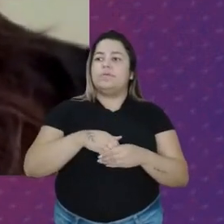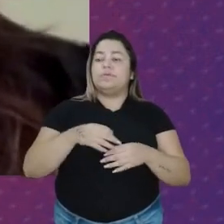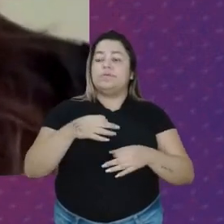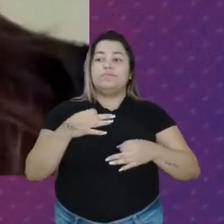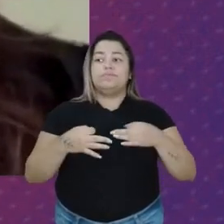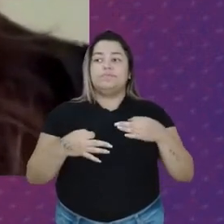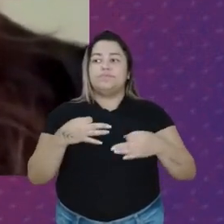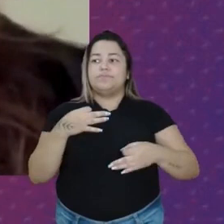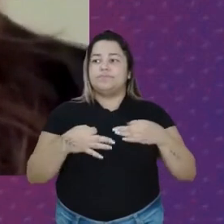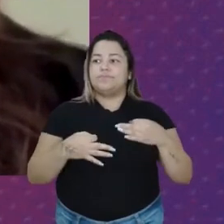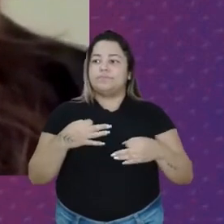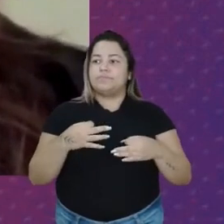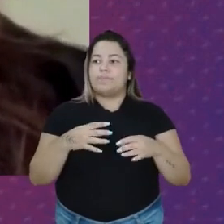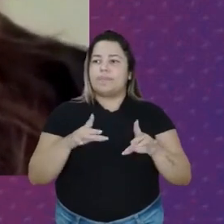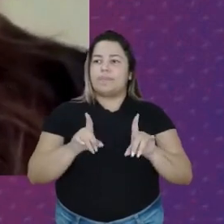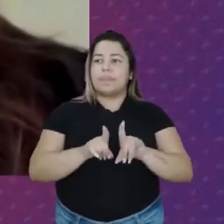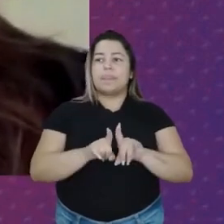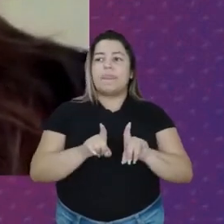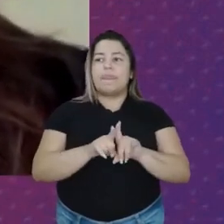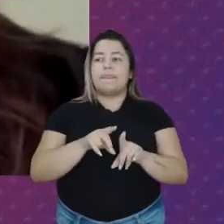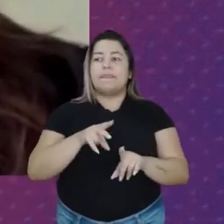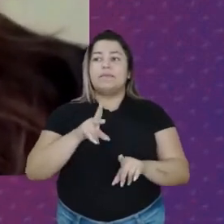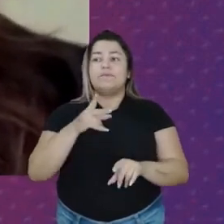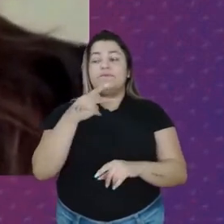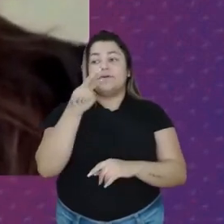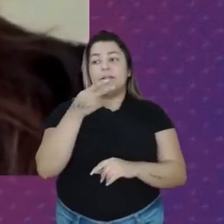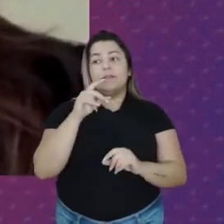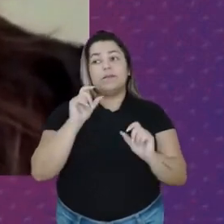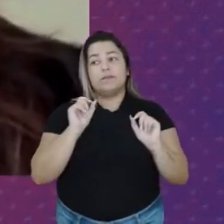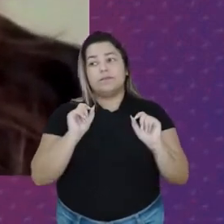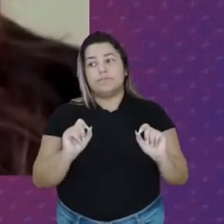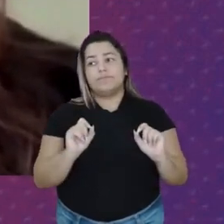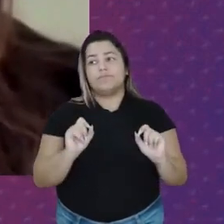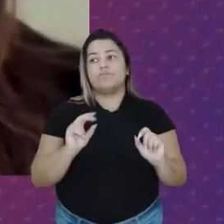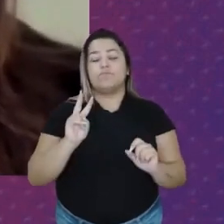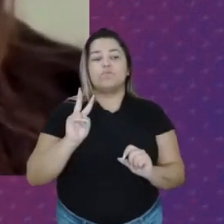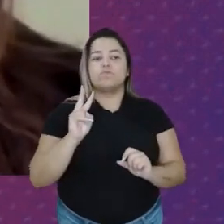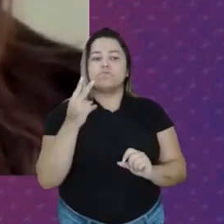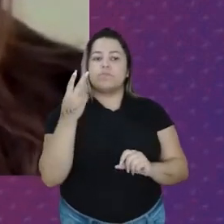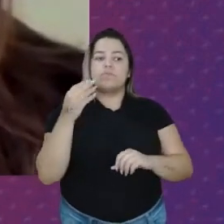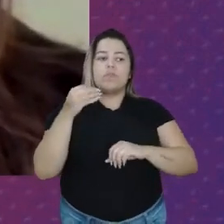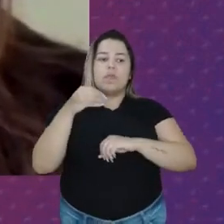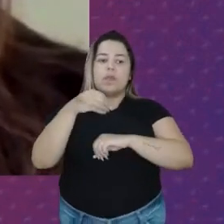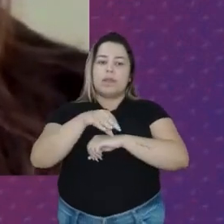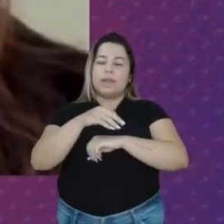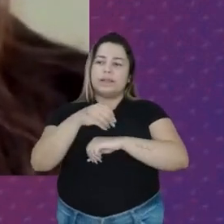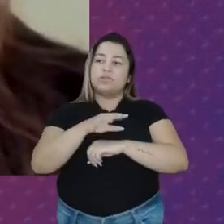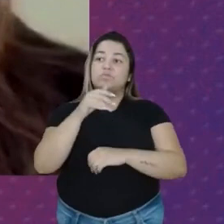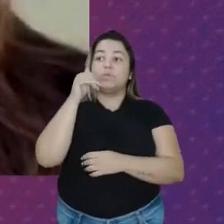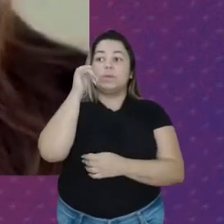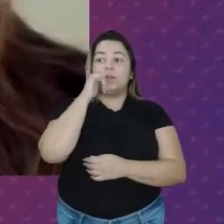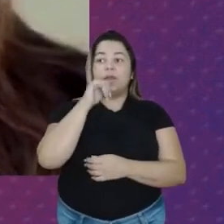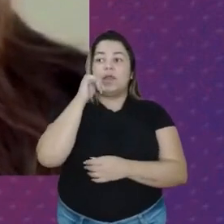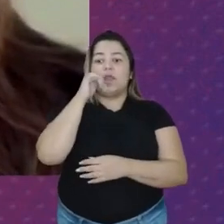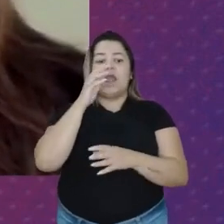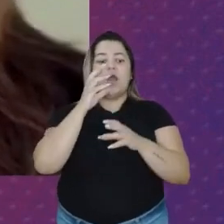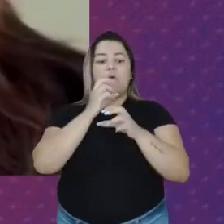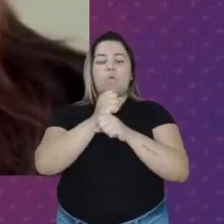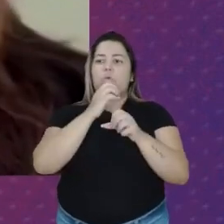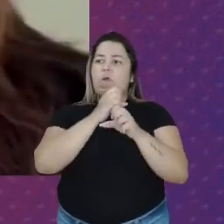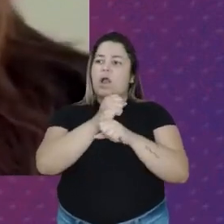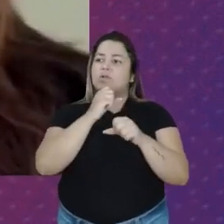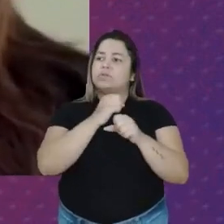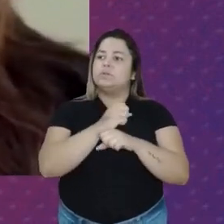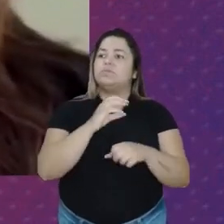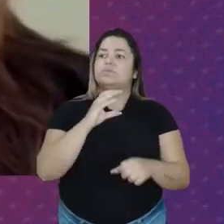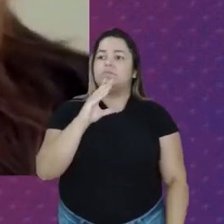diz, né, e a jurisprudência também diz, que o valor a ser repassado para as candidaturas de mulheres é calculado de acordo com as